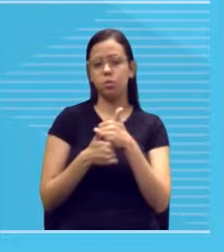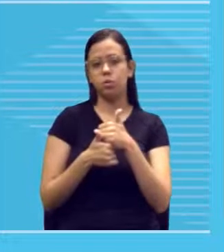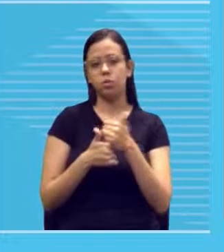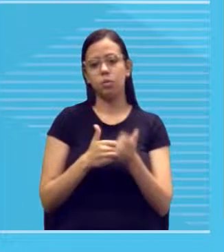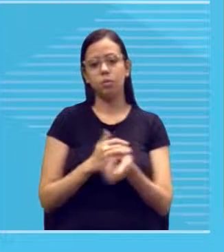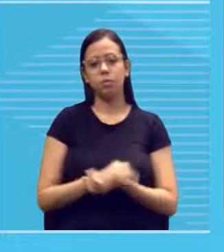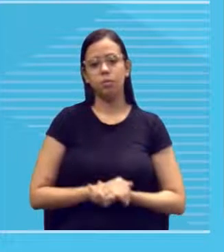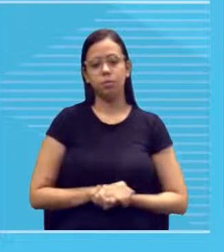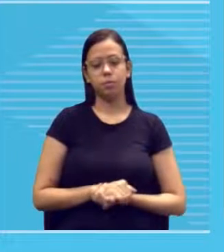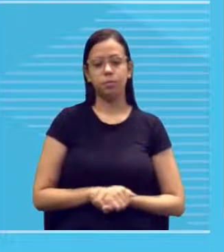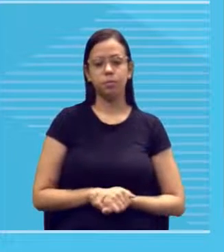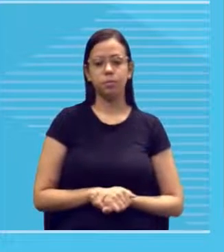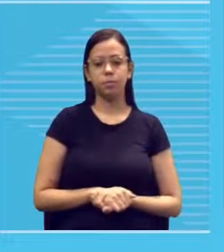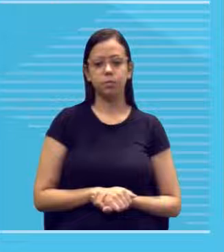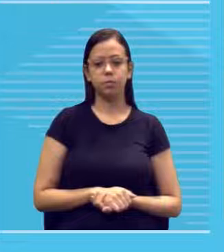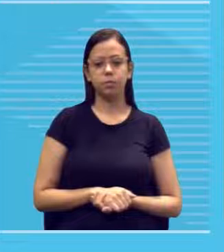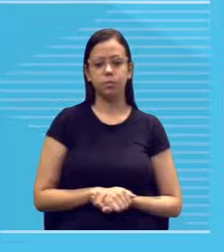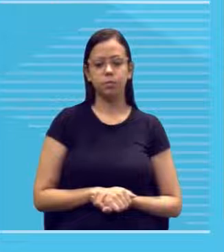por isso quando